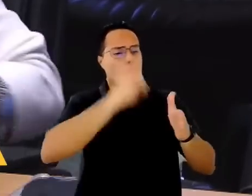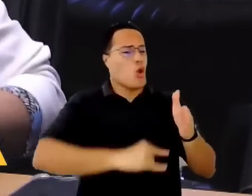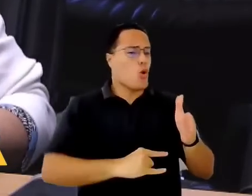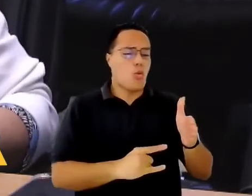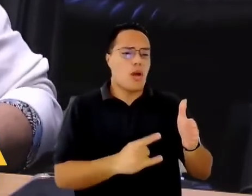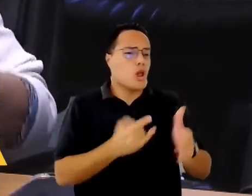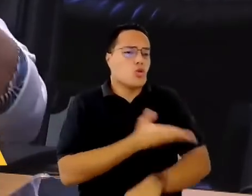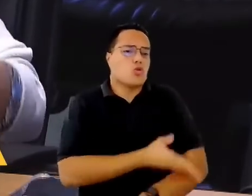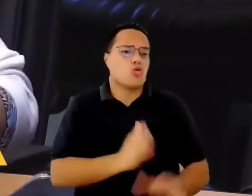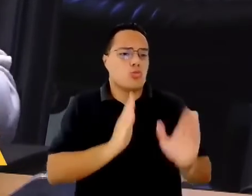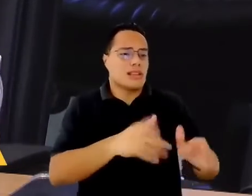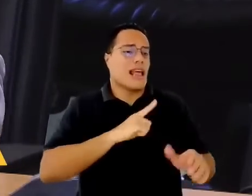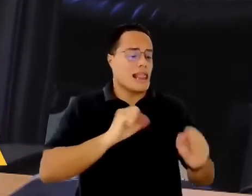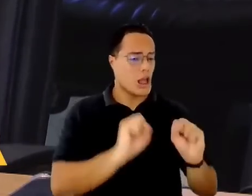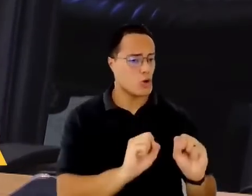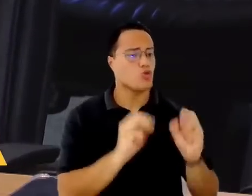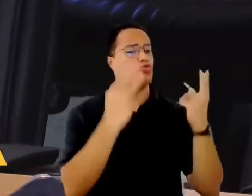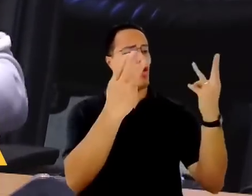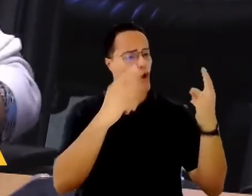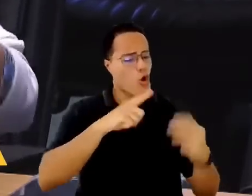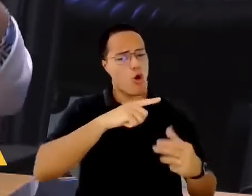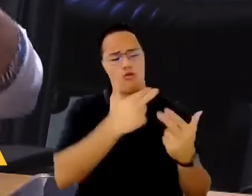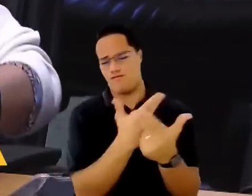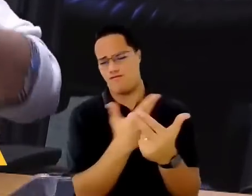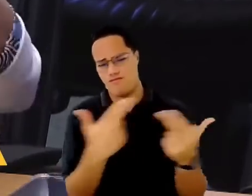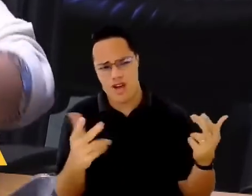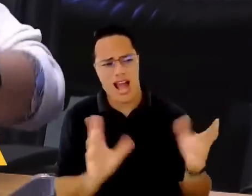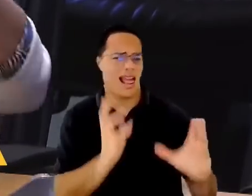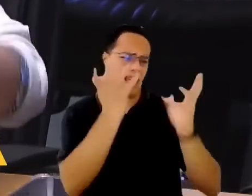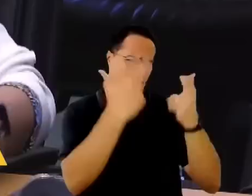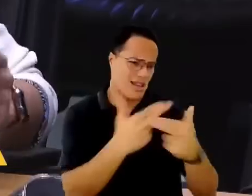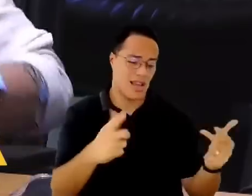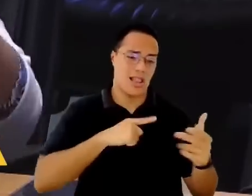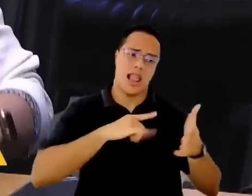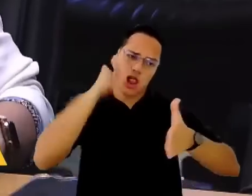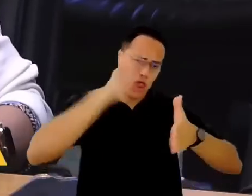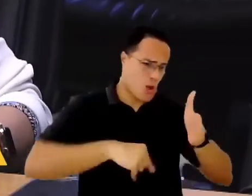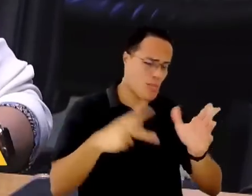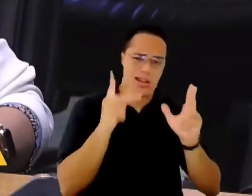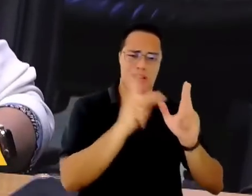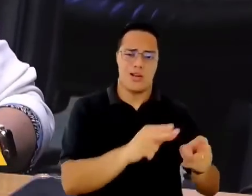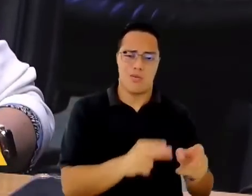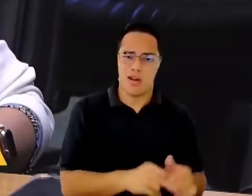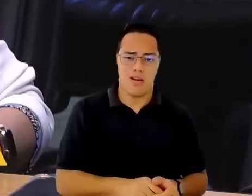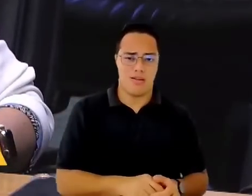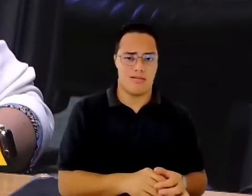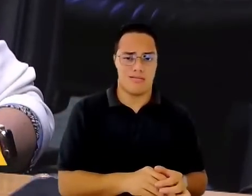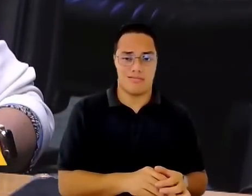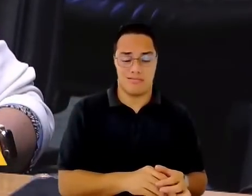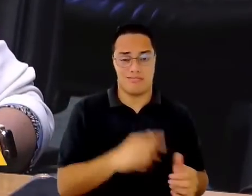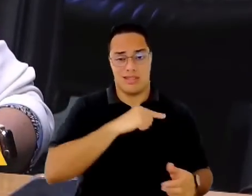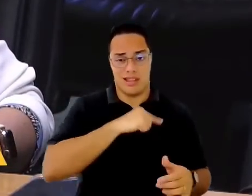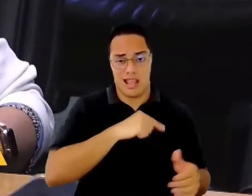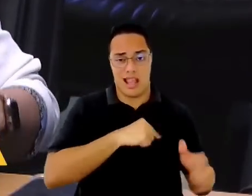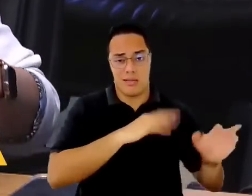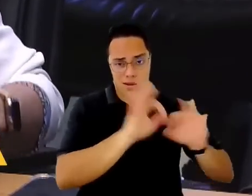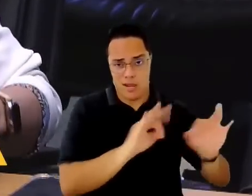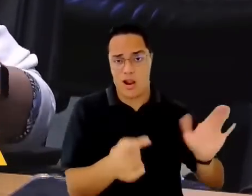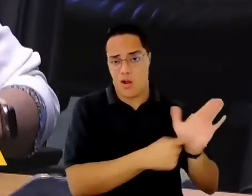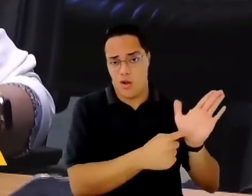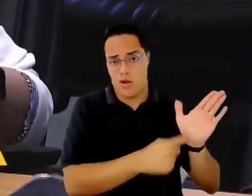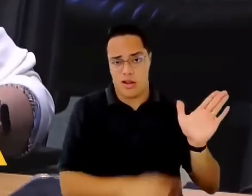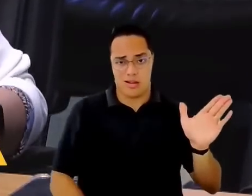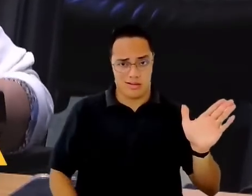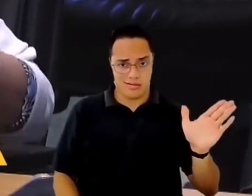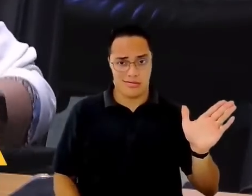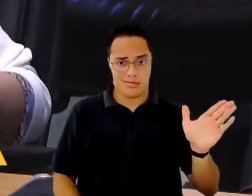um show tem esse mesmo documento dizendo da potencialidade de tráfico de droga de não sei o que foi isso então